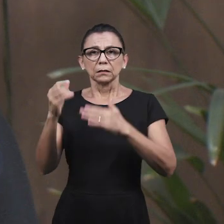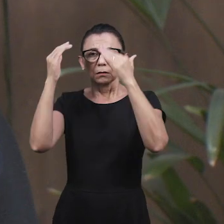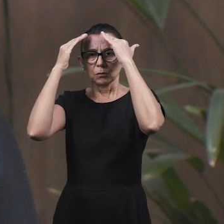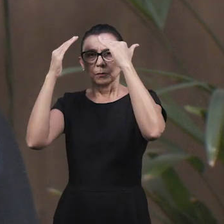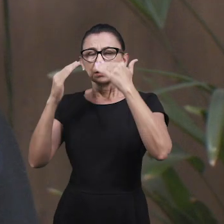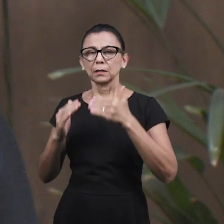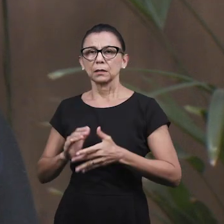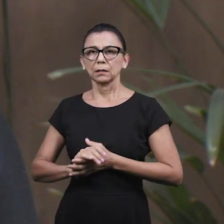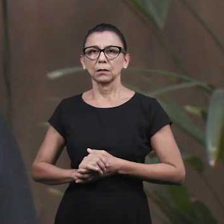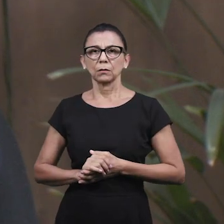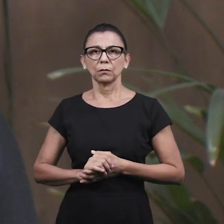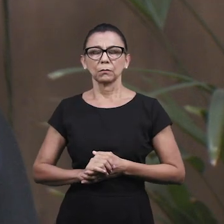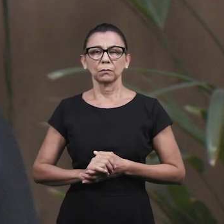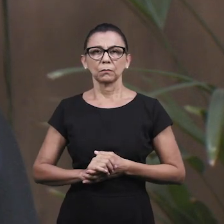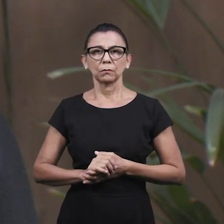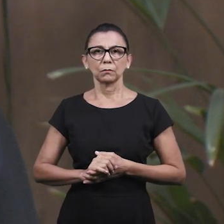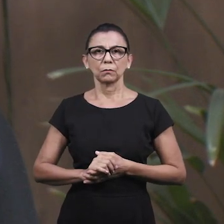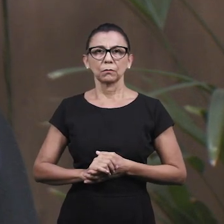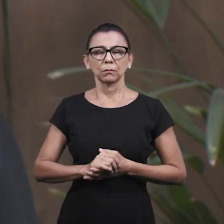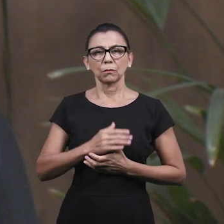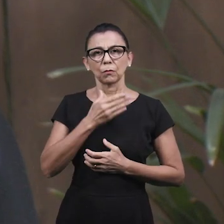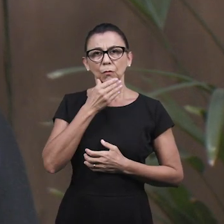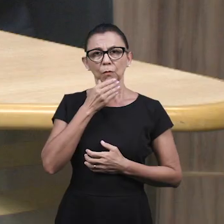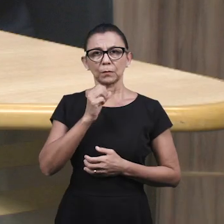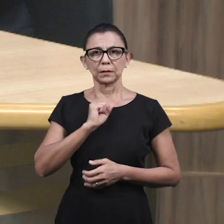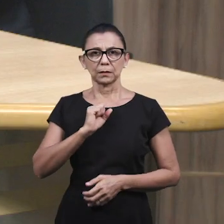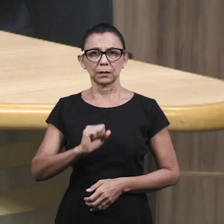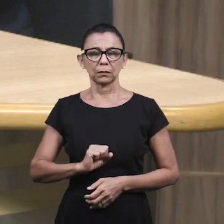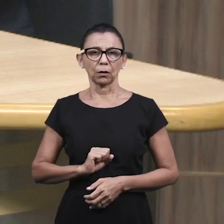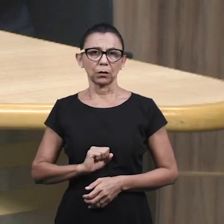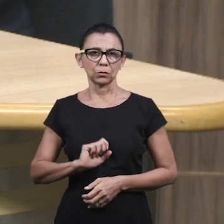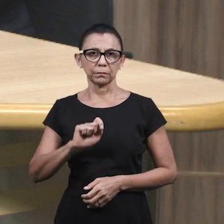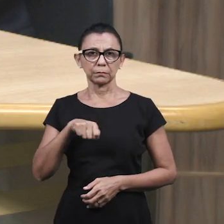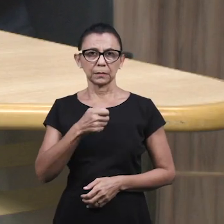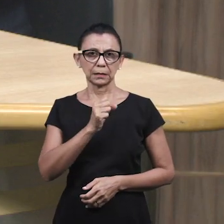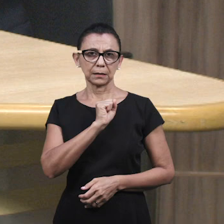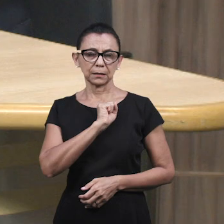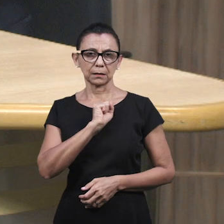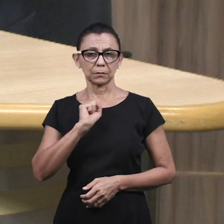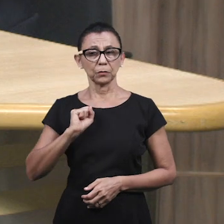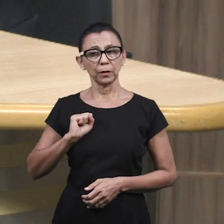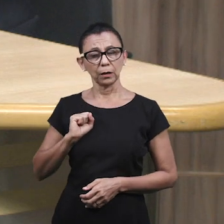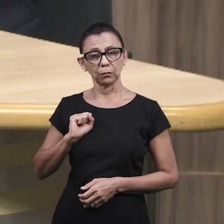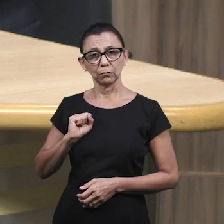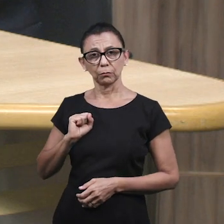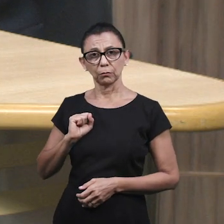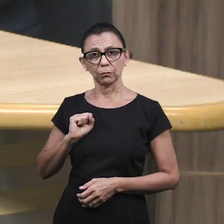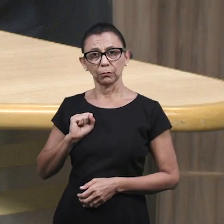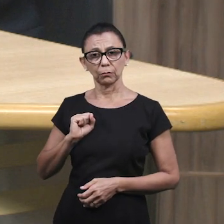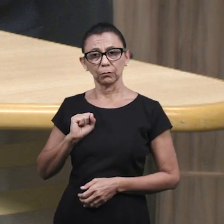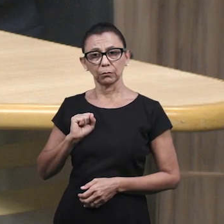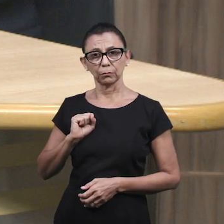ídolo é idolatria? Sim, também é. Quer dizer, é um outro aspecto.